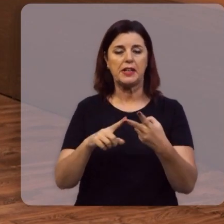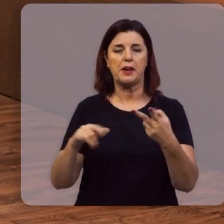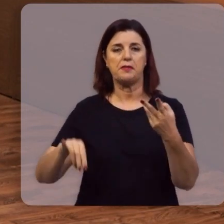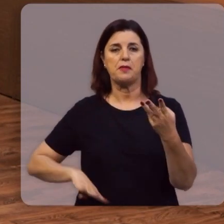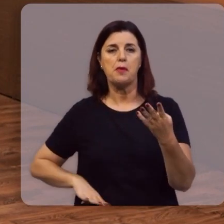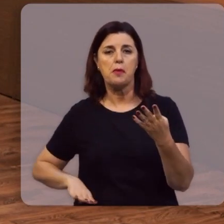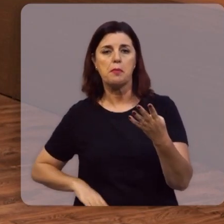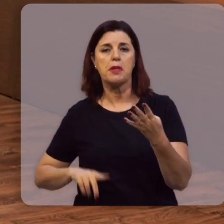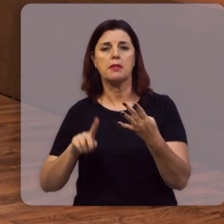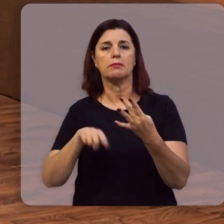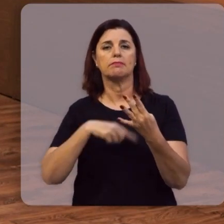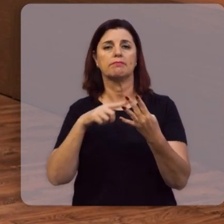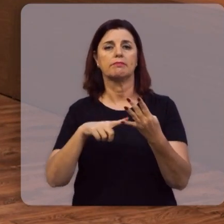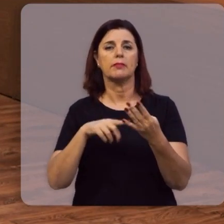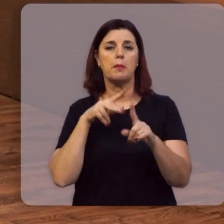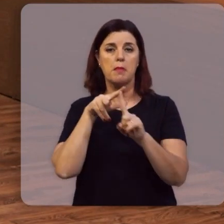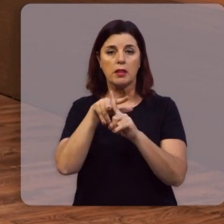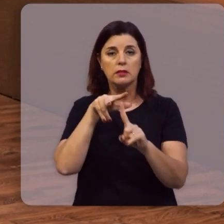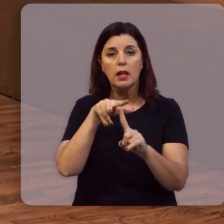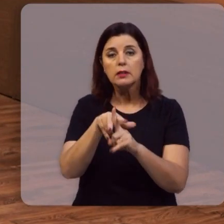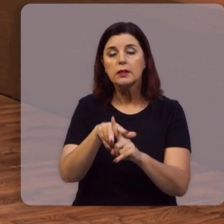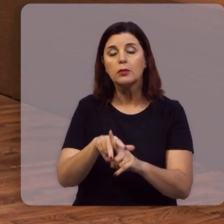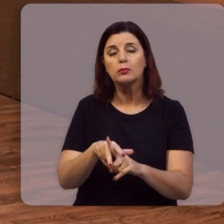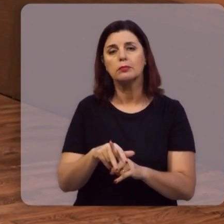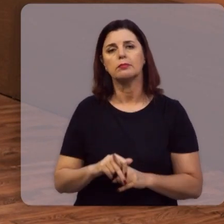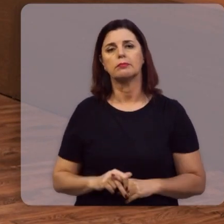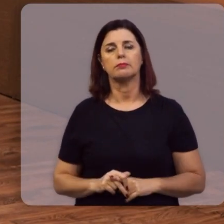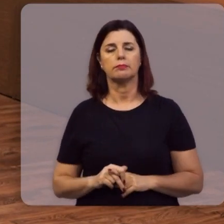fome, a perseguição.